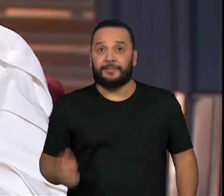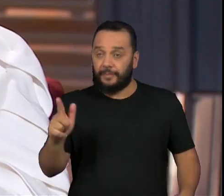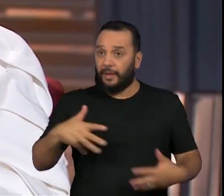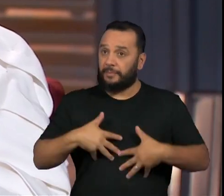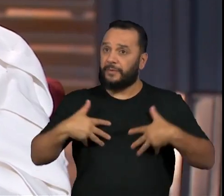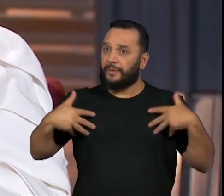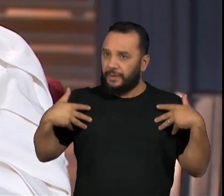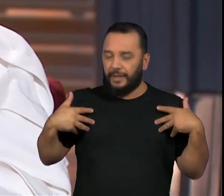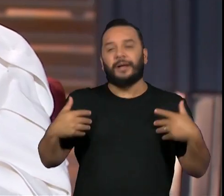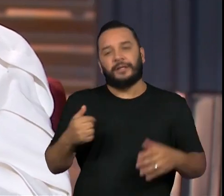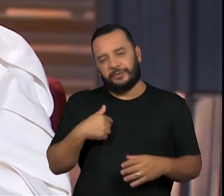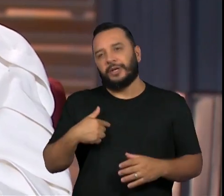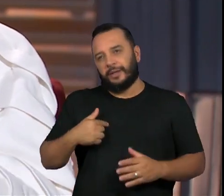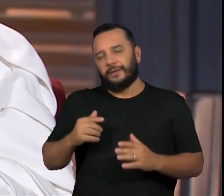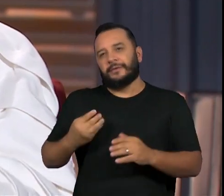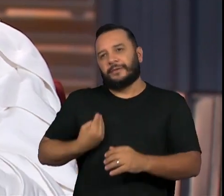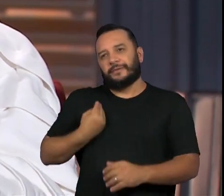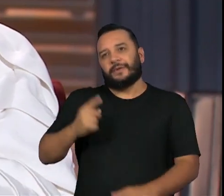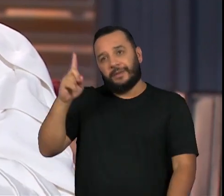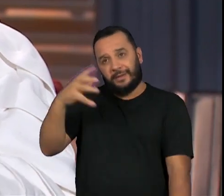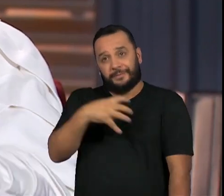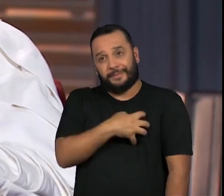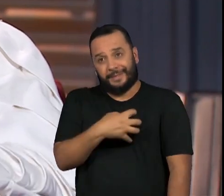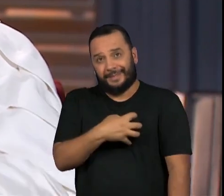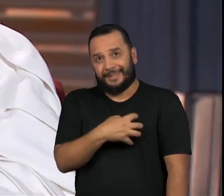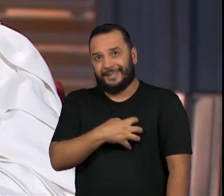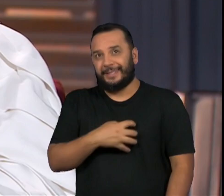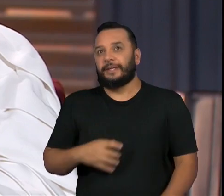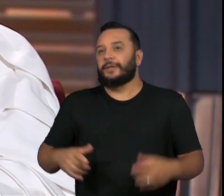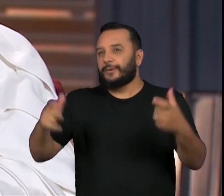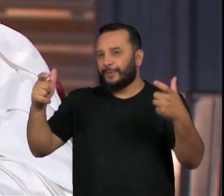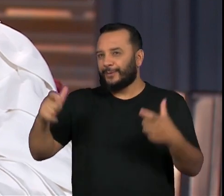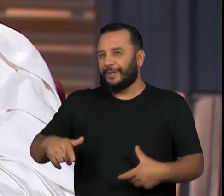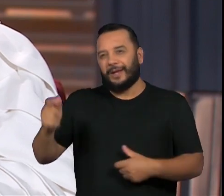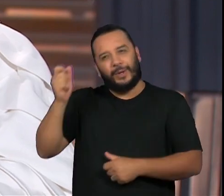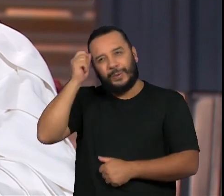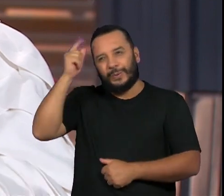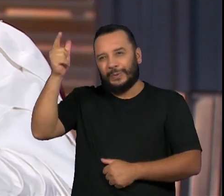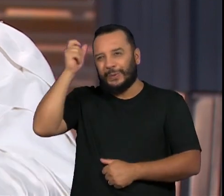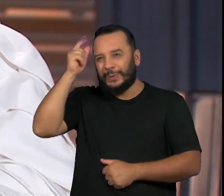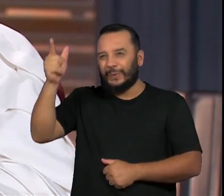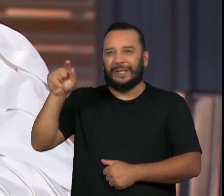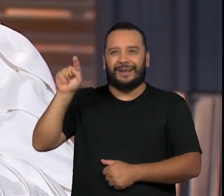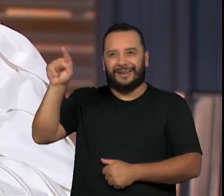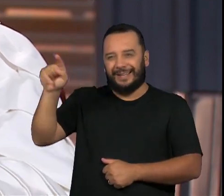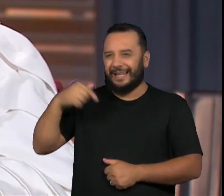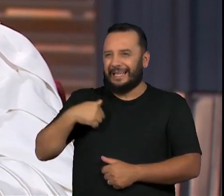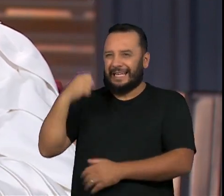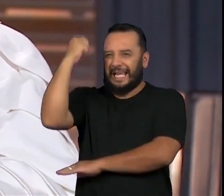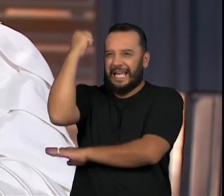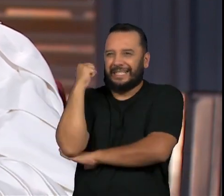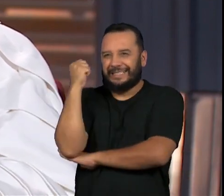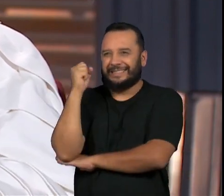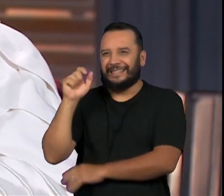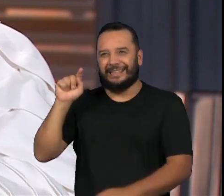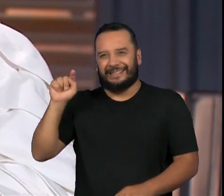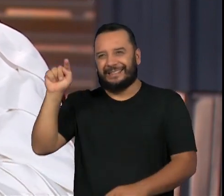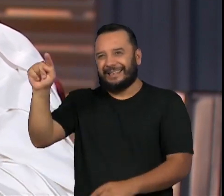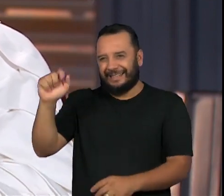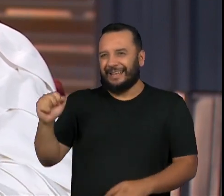crescer no Recôncavo, que a gente está ali imersa no melhor da nossa cultura de existência e de resistência. Sim,